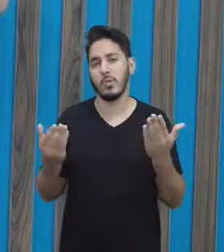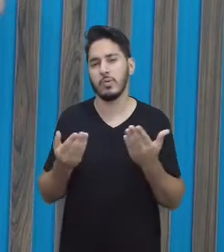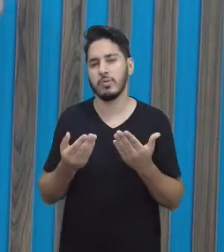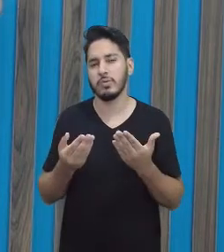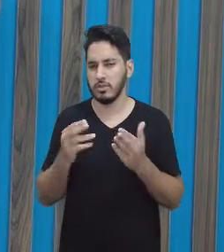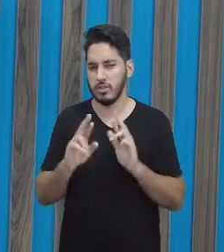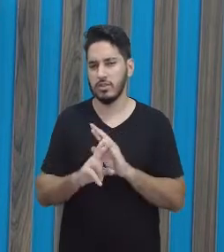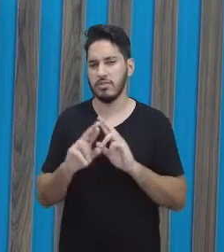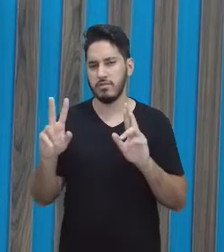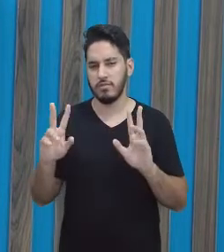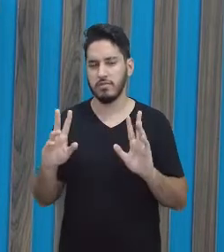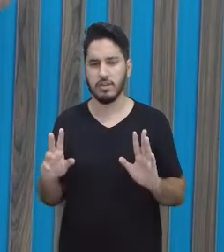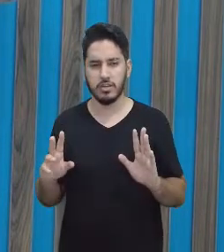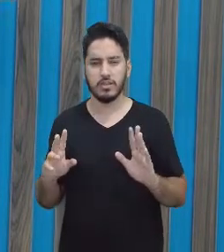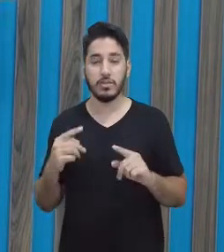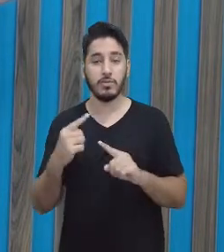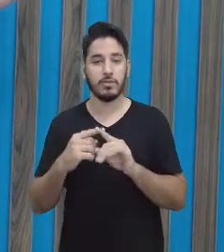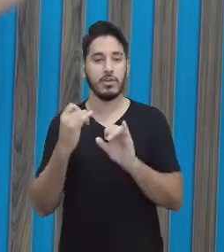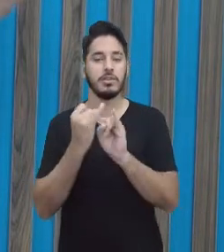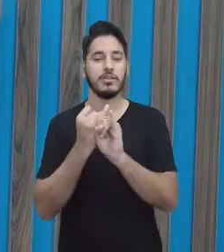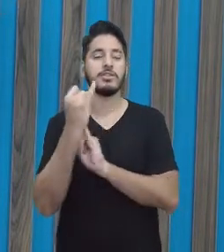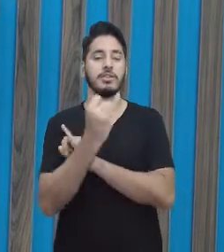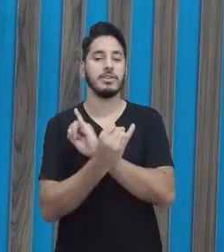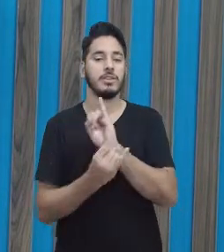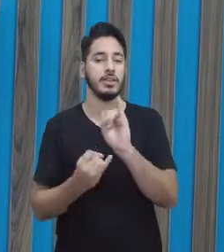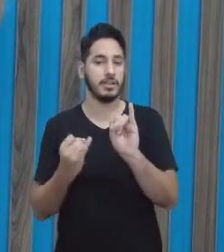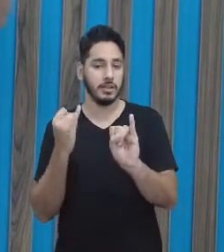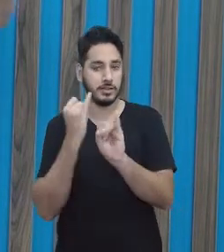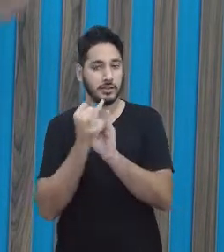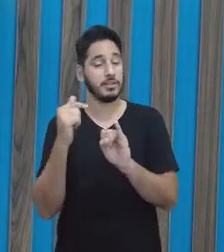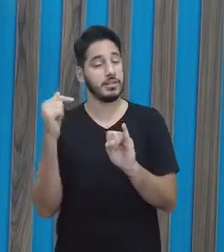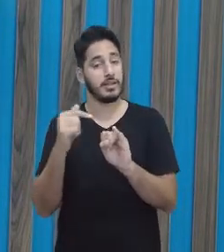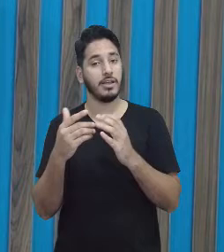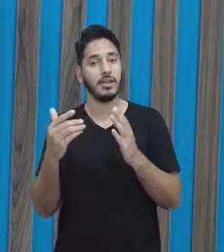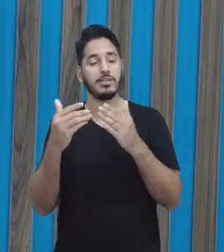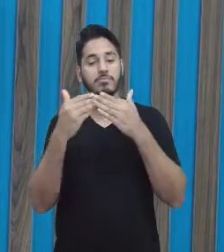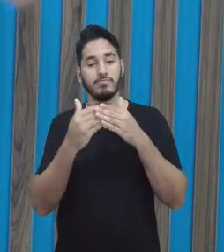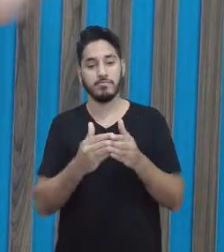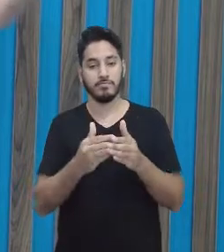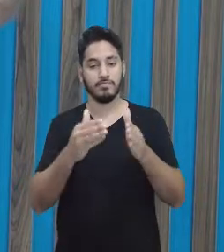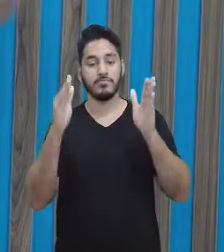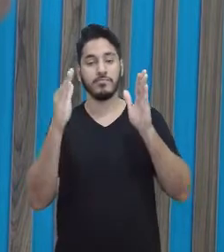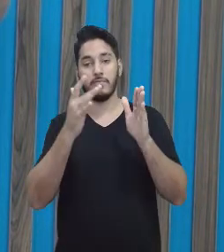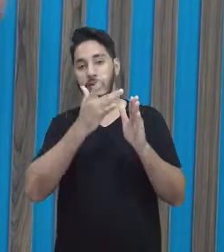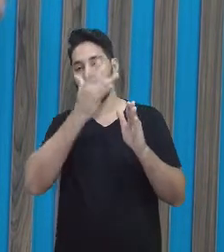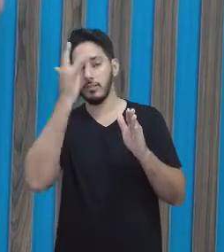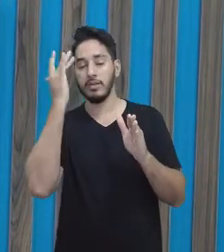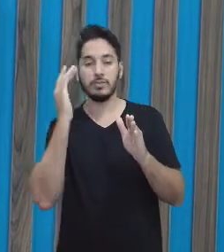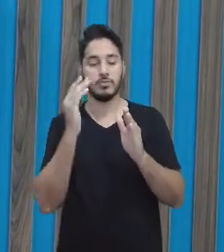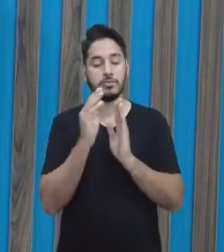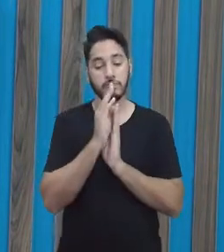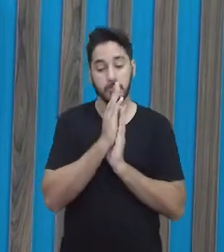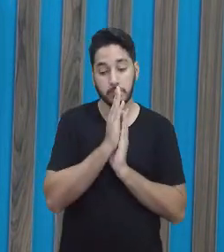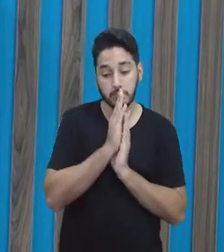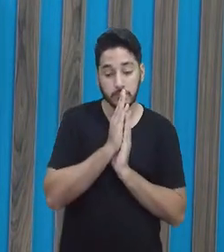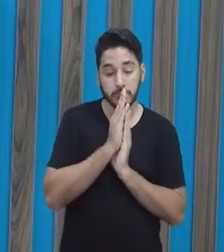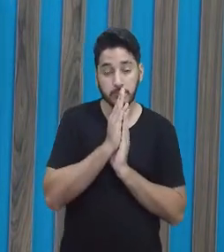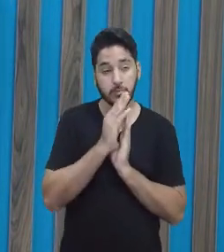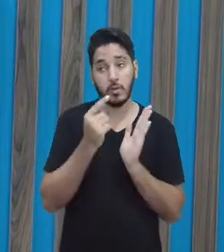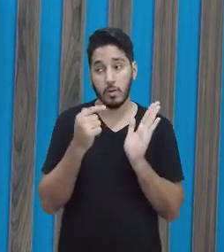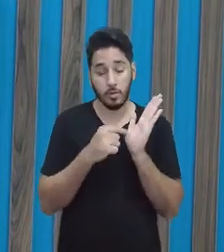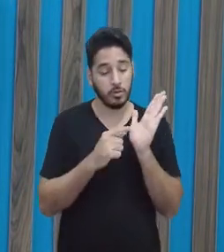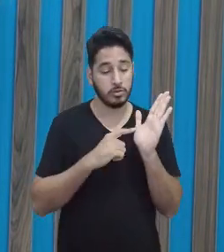um pouco diferente, mudou porque a internet, né? A internet abriu espaço para pessoas anônimas também